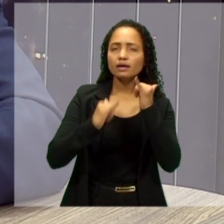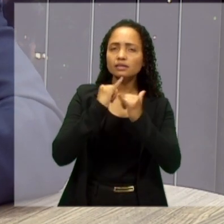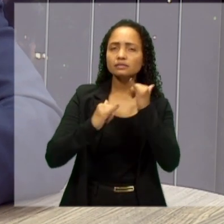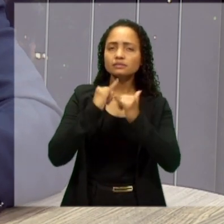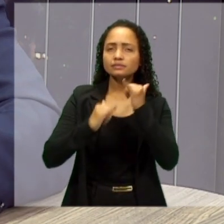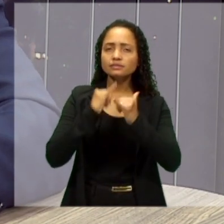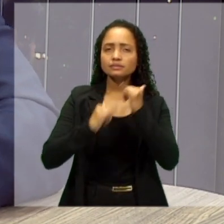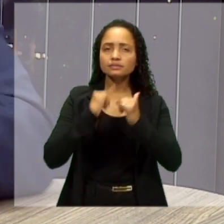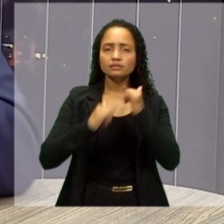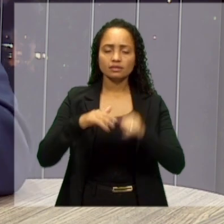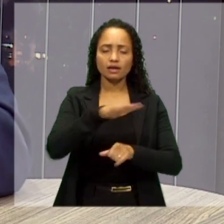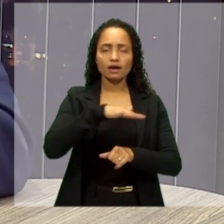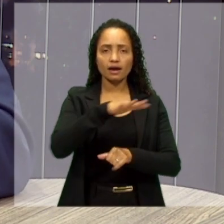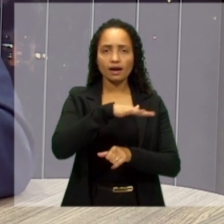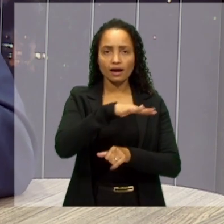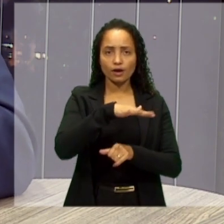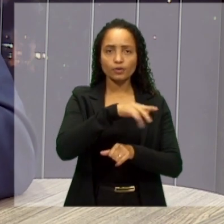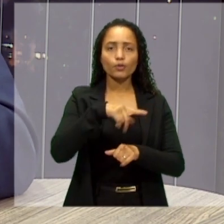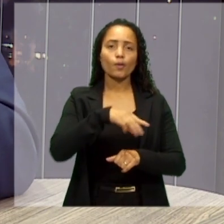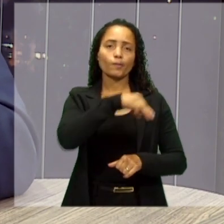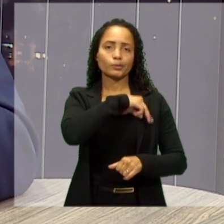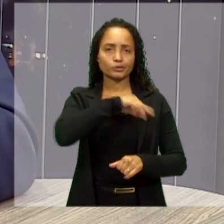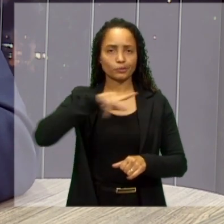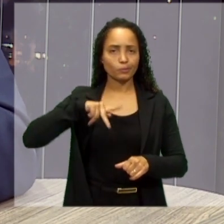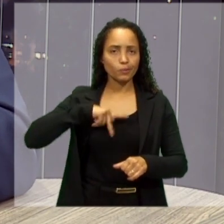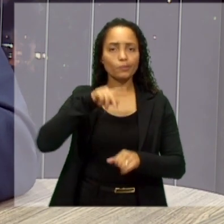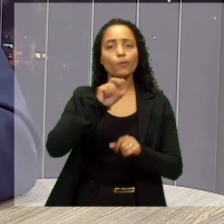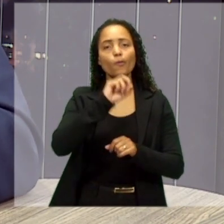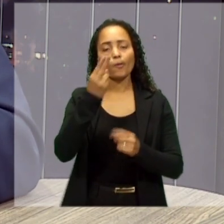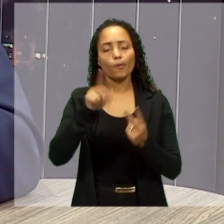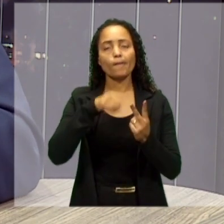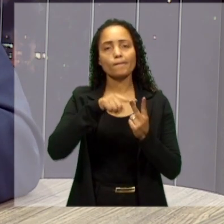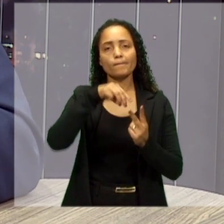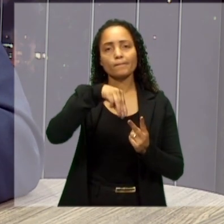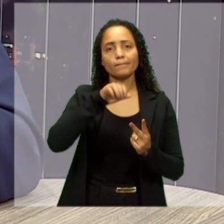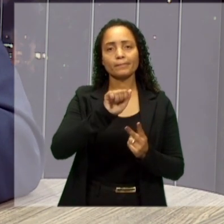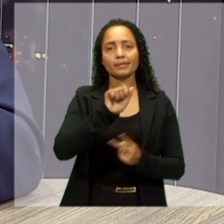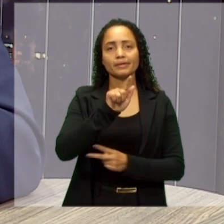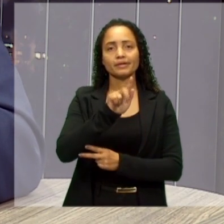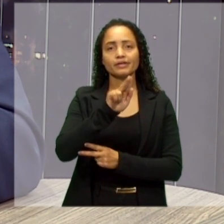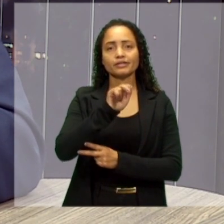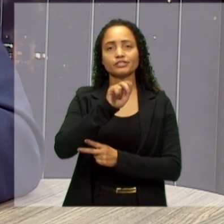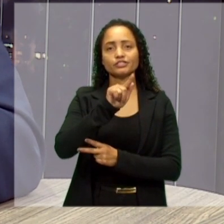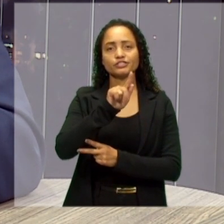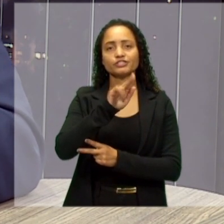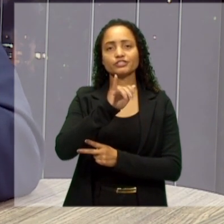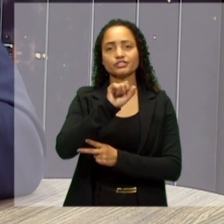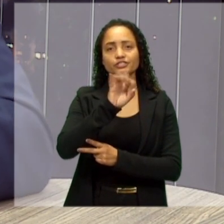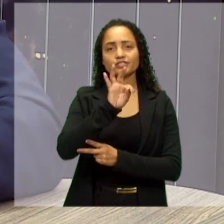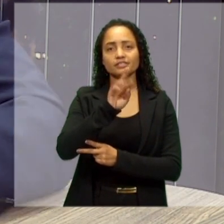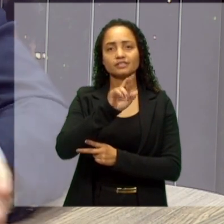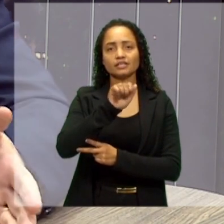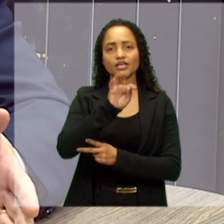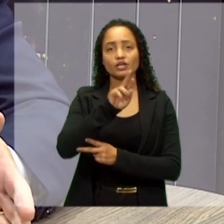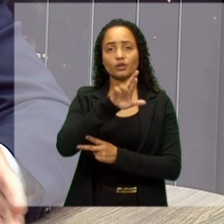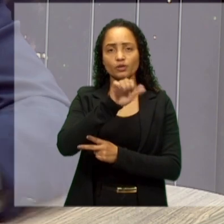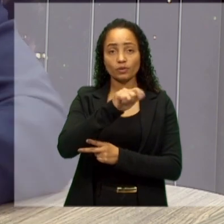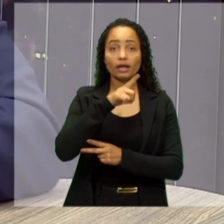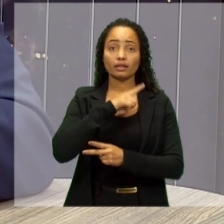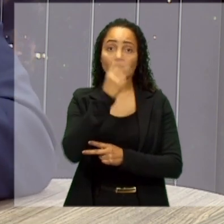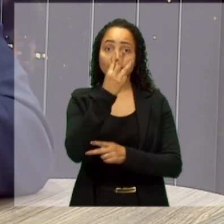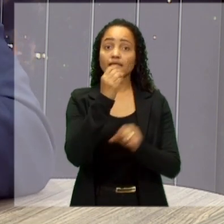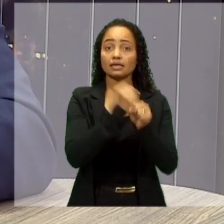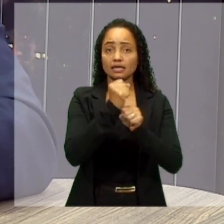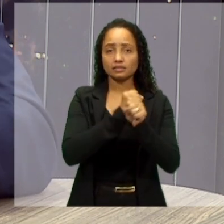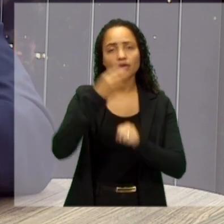cargo da magistratura e do Ministério Público. Então, é necessário 3 anos de experiência jurídica, que pode ser tanto advogando